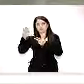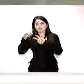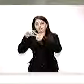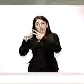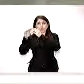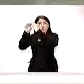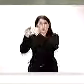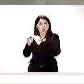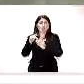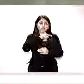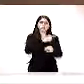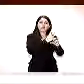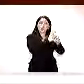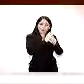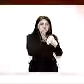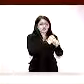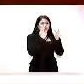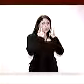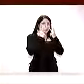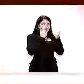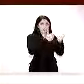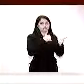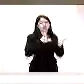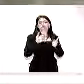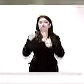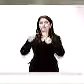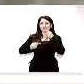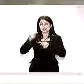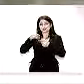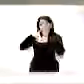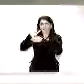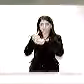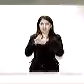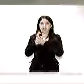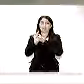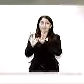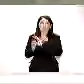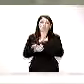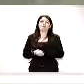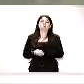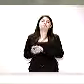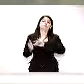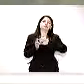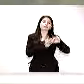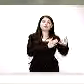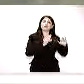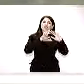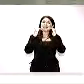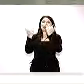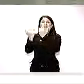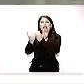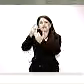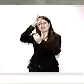exame voto que está em discussão em votação aprovado Câmara Municipal de marapoama Olha esse aqui eu nem